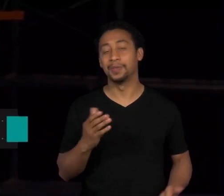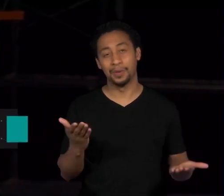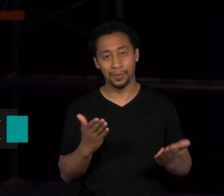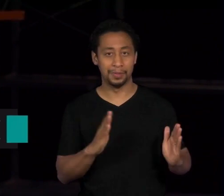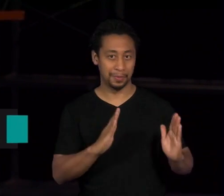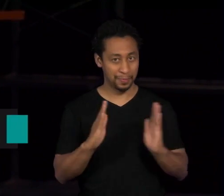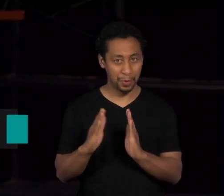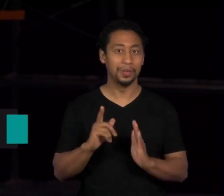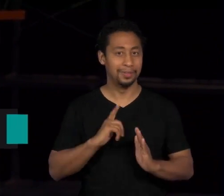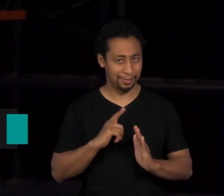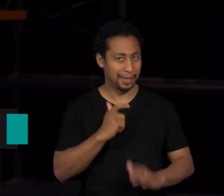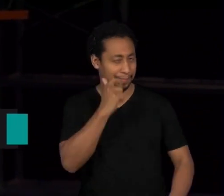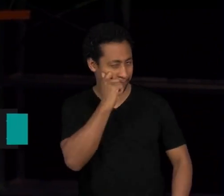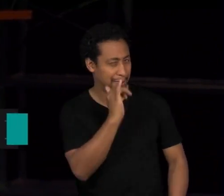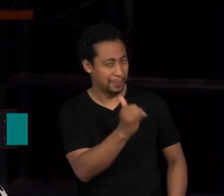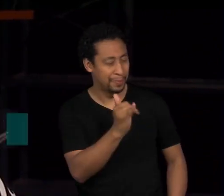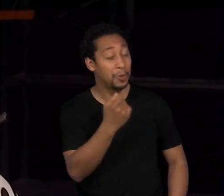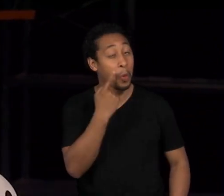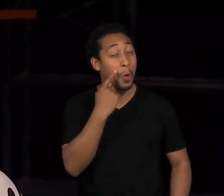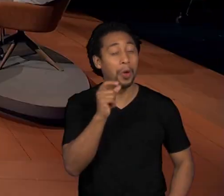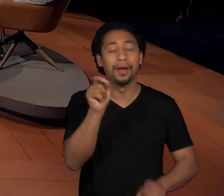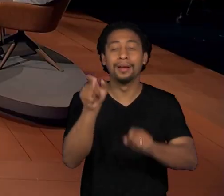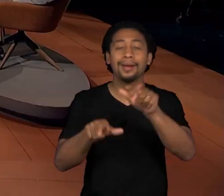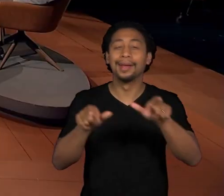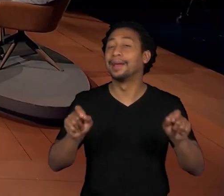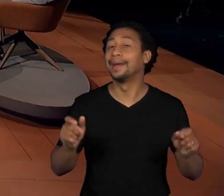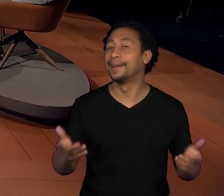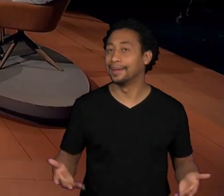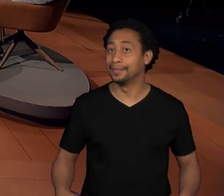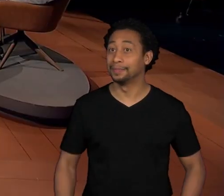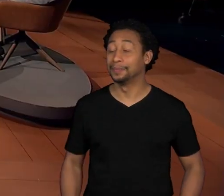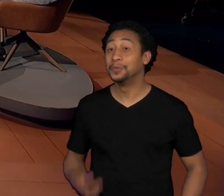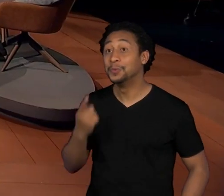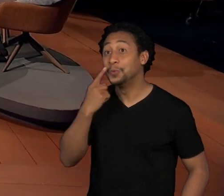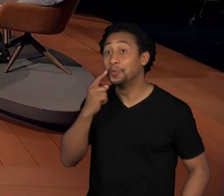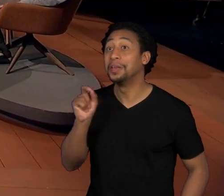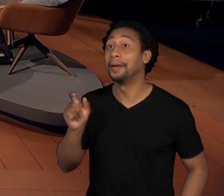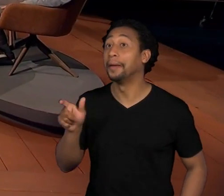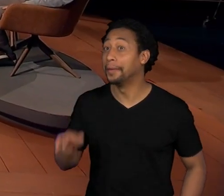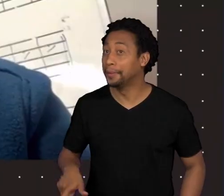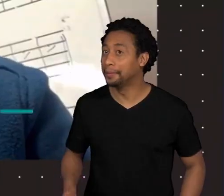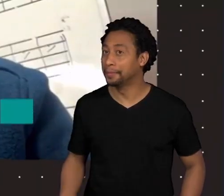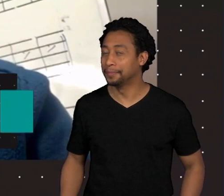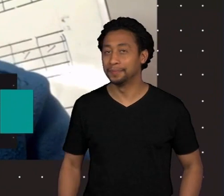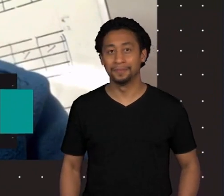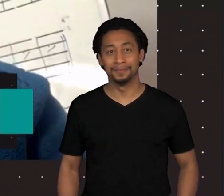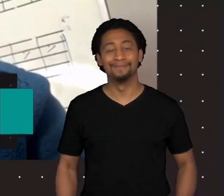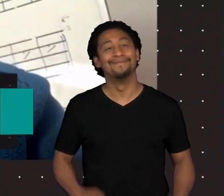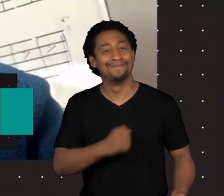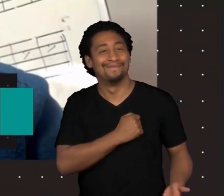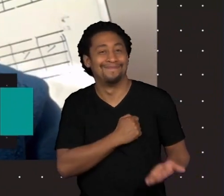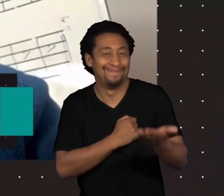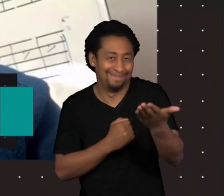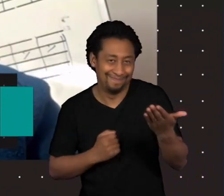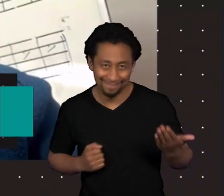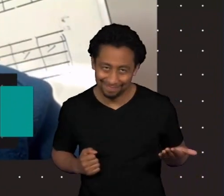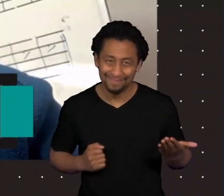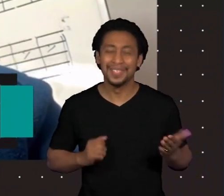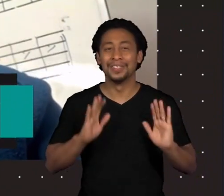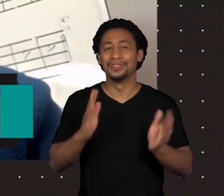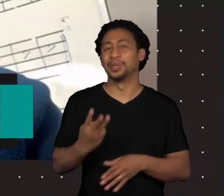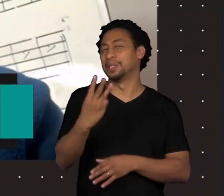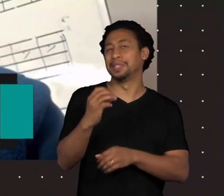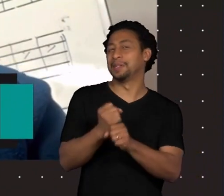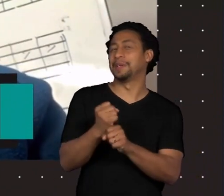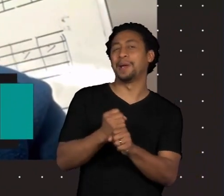depoimentos para você olha só quem são deixa eu ver quem é dessa ve salve Nóbrega lá se vão 30 anos mais ou menos de